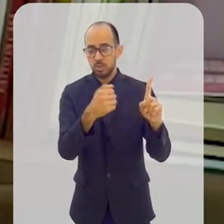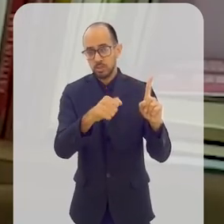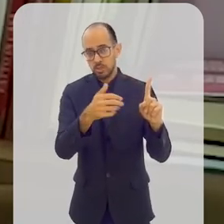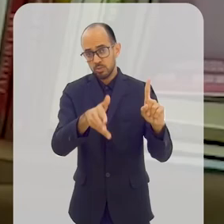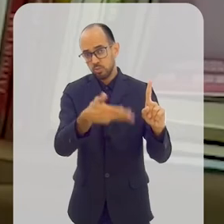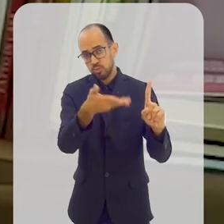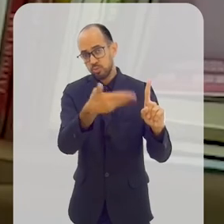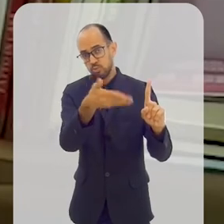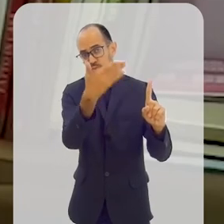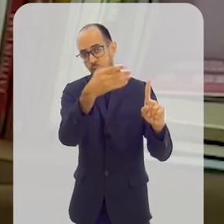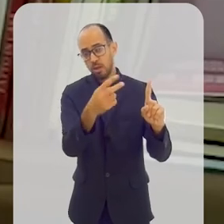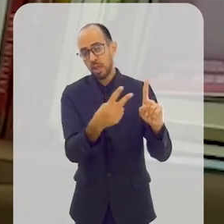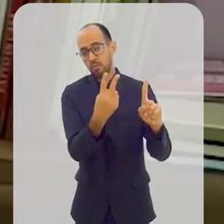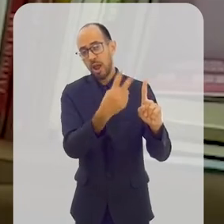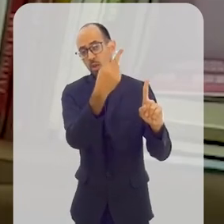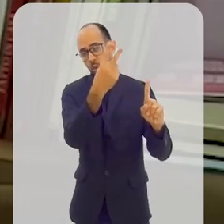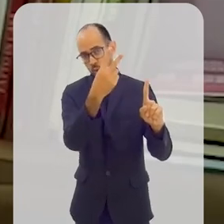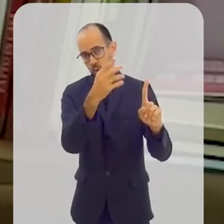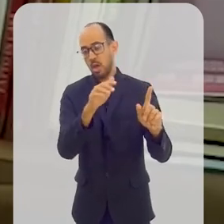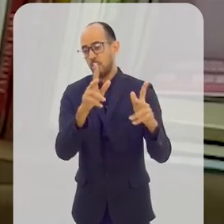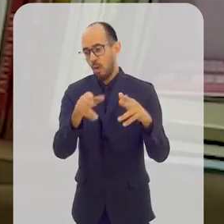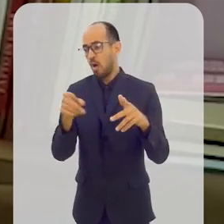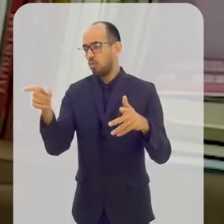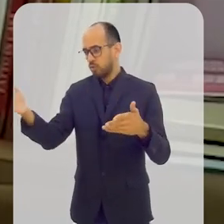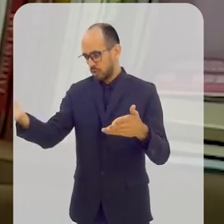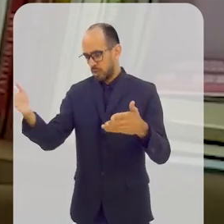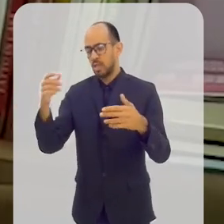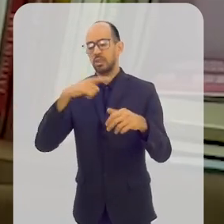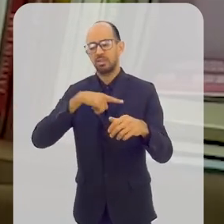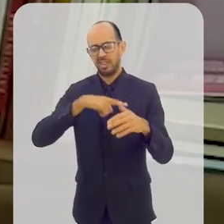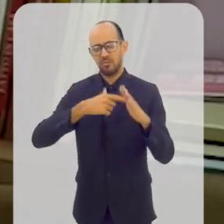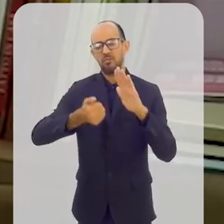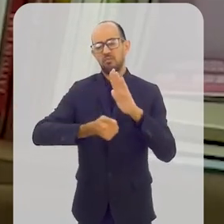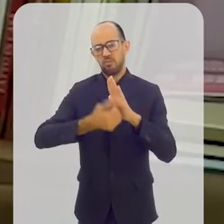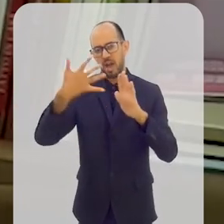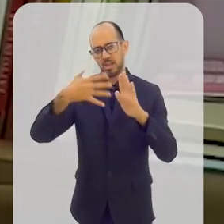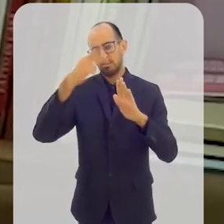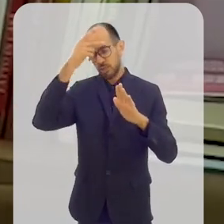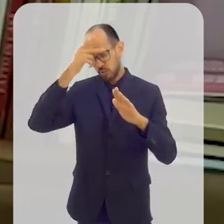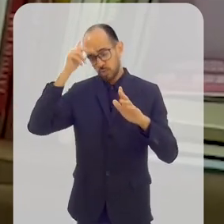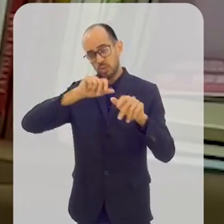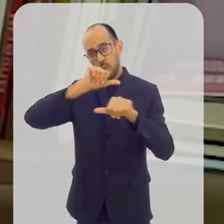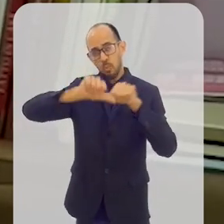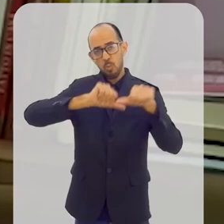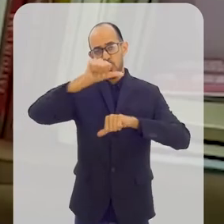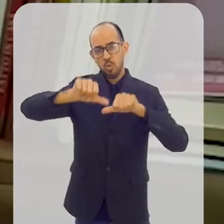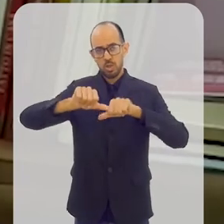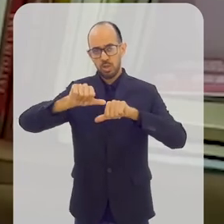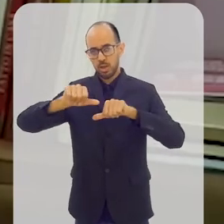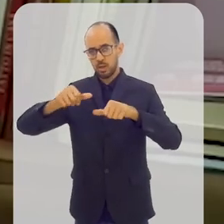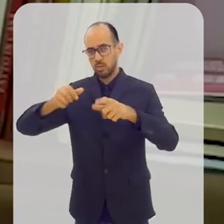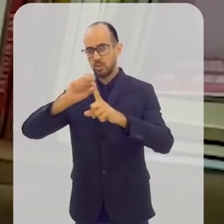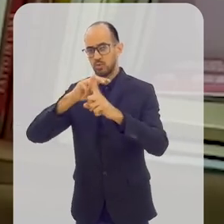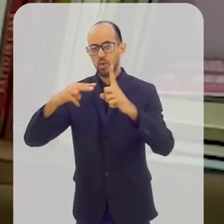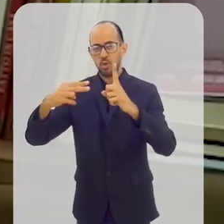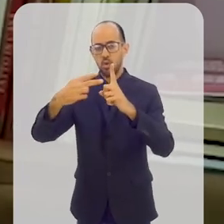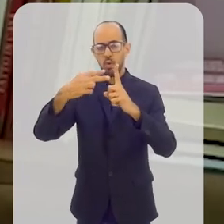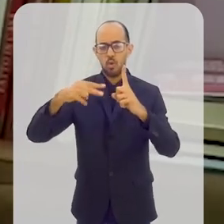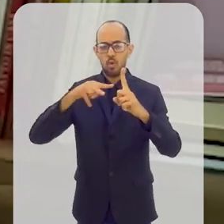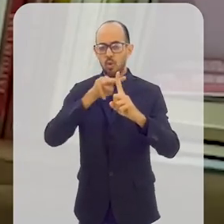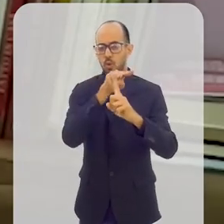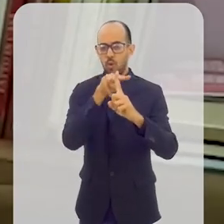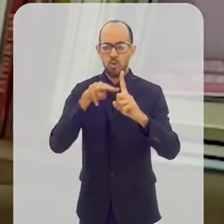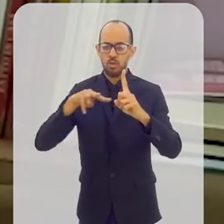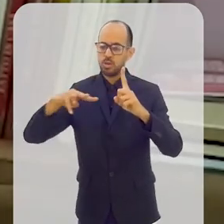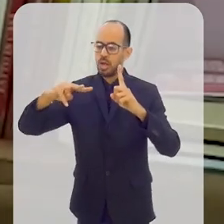exemplo. Então, assim como você, tem diversas pessoas hoje que estão mudando seu olhar. Você não sabe quanto